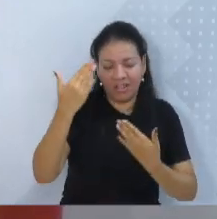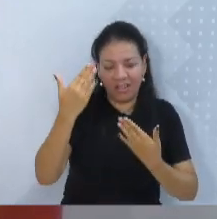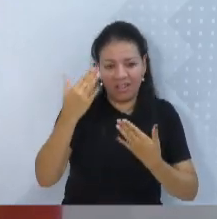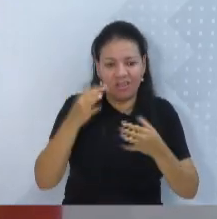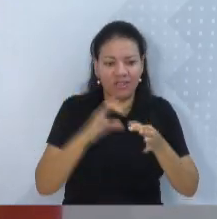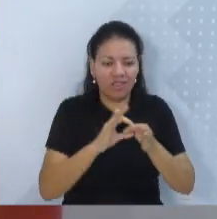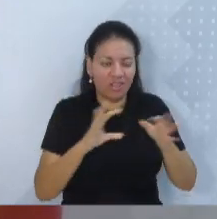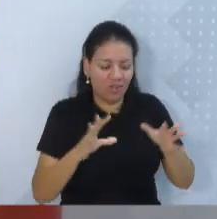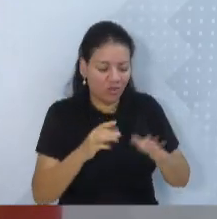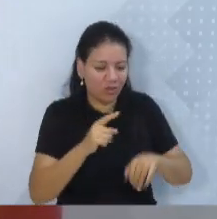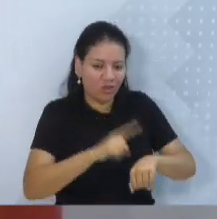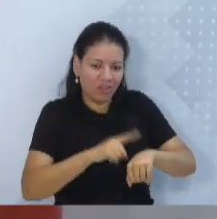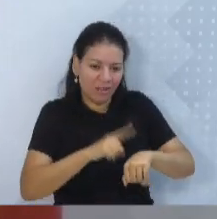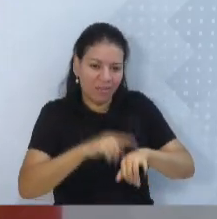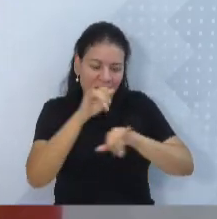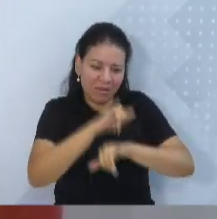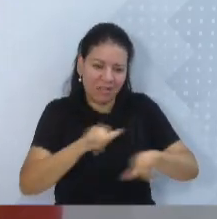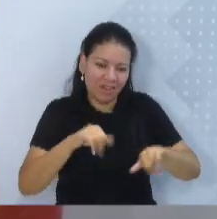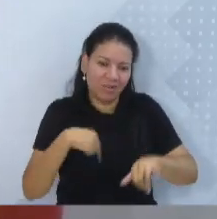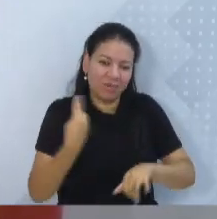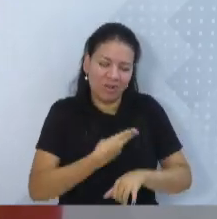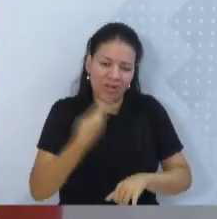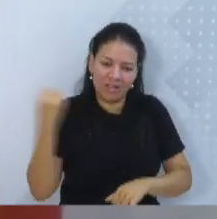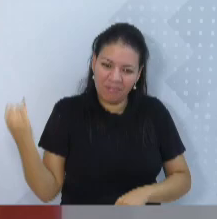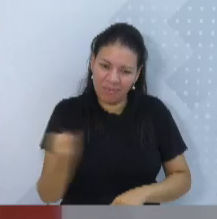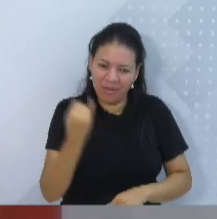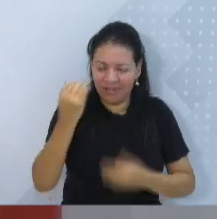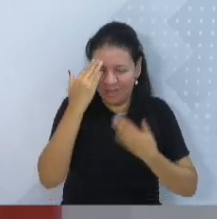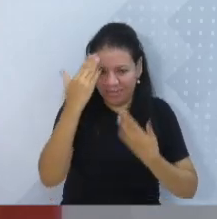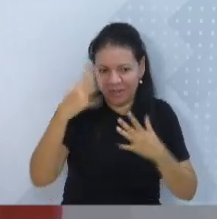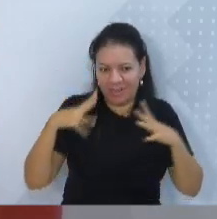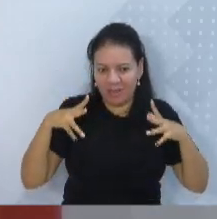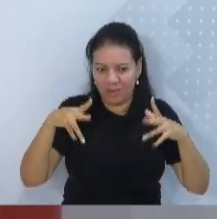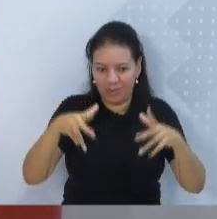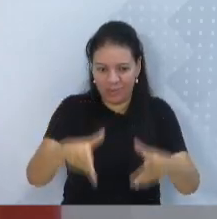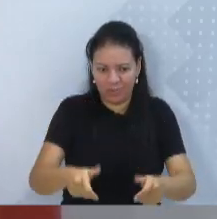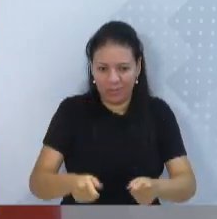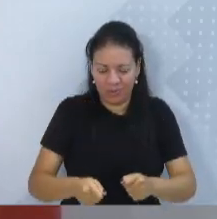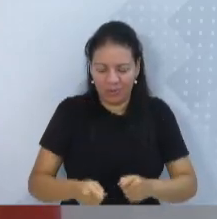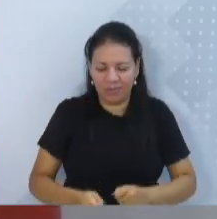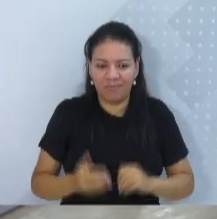para deixar a tua mensagem para nós aqui que é extremamente importante Obrigado a todos